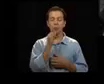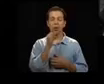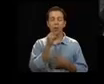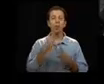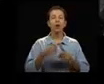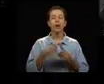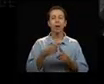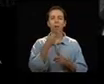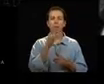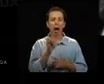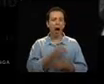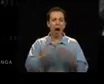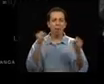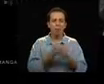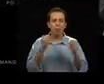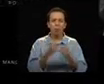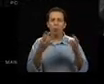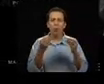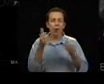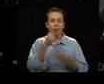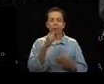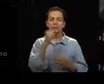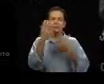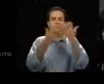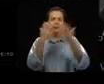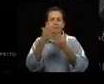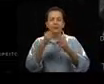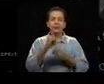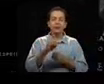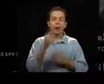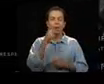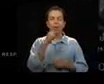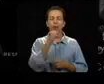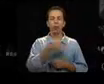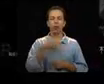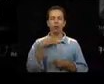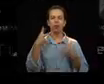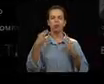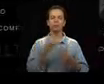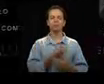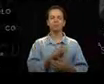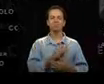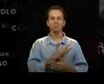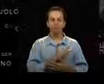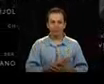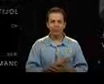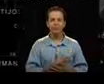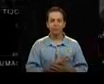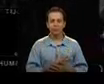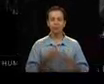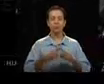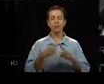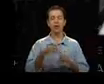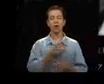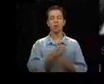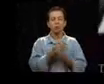né? Quando a Elza morreu, é óbvio que um cara que amou desse jeito, quando morreu, a pessoa que ele amou, morreu